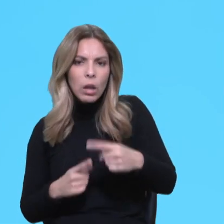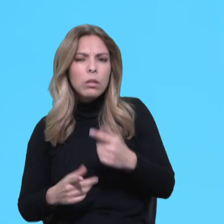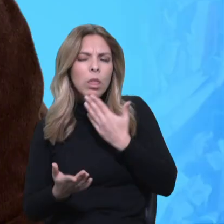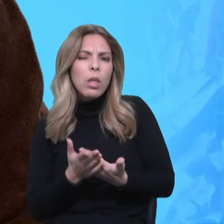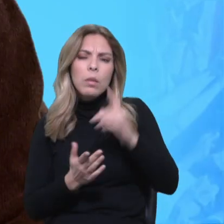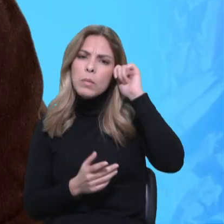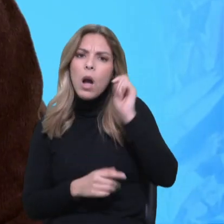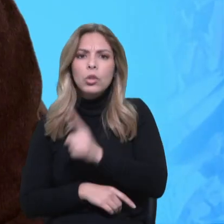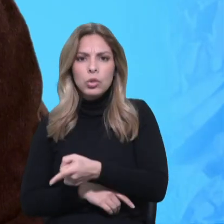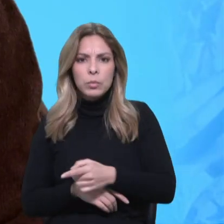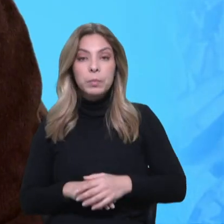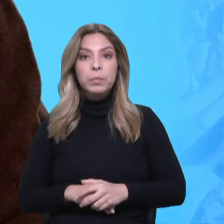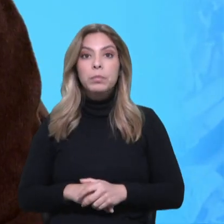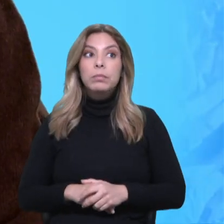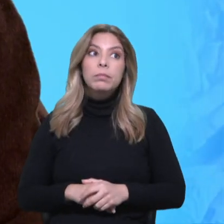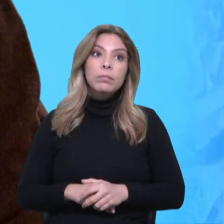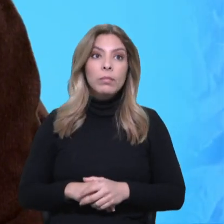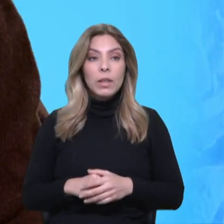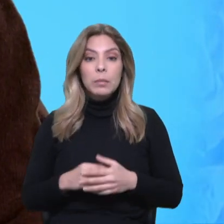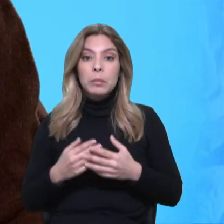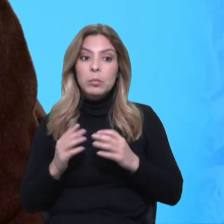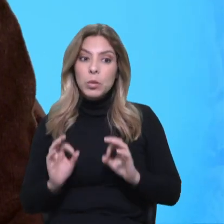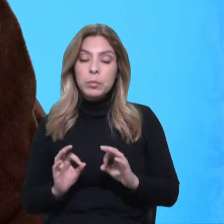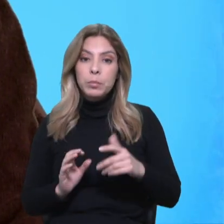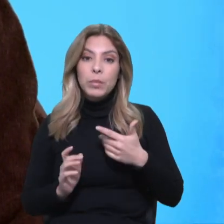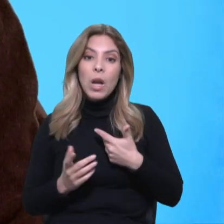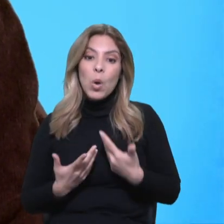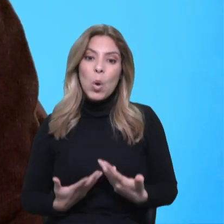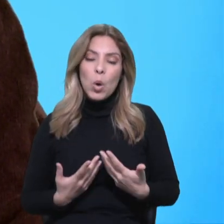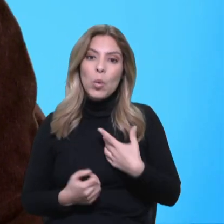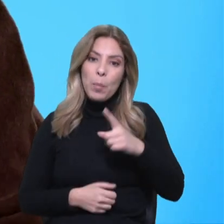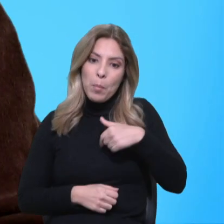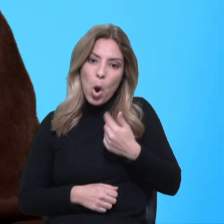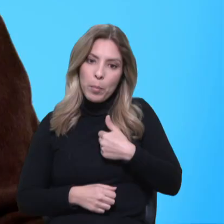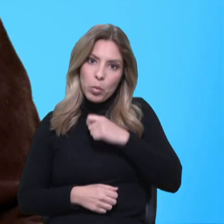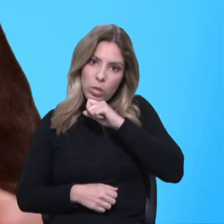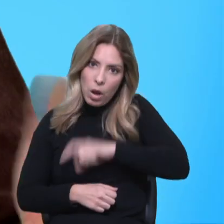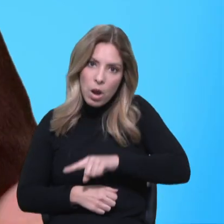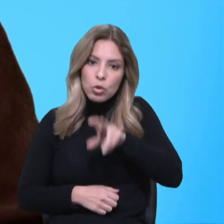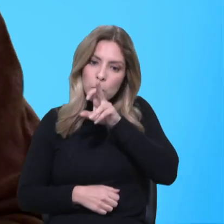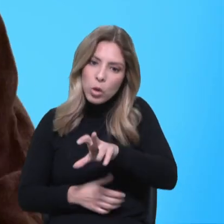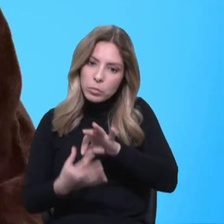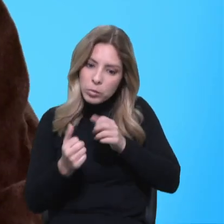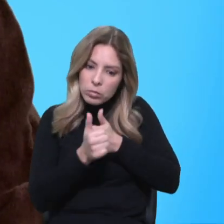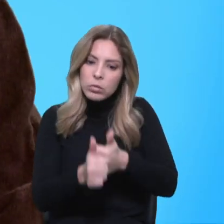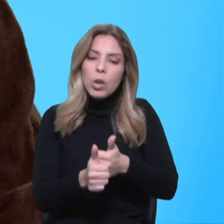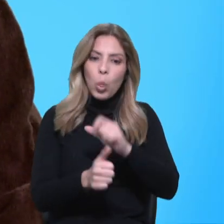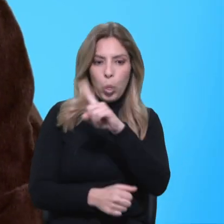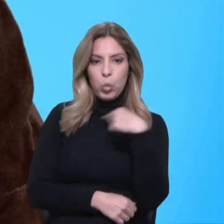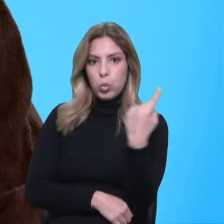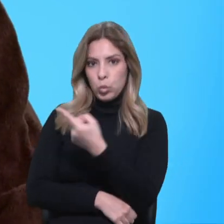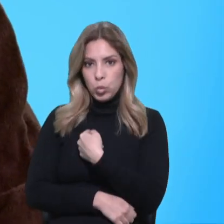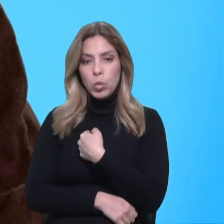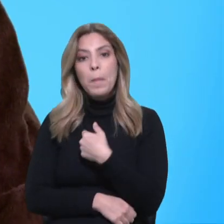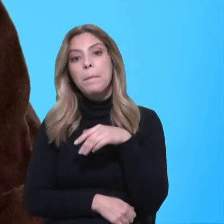Sim, eu agora não poderia eu próprio dar uma resposta que fosse universal para todos os seres humanos, talvez,